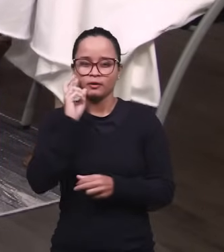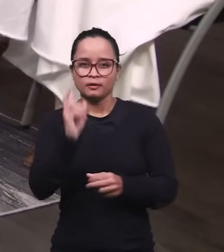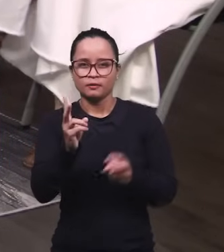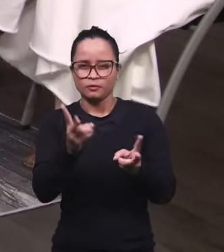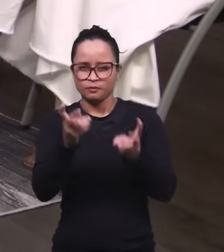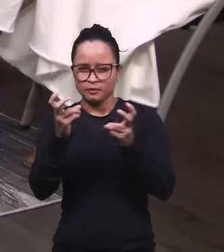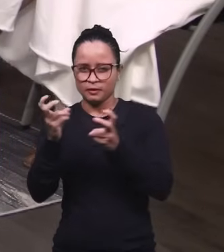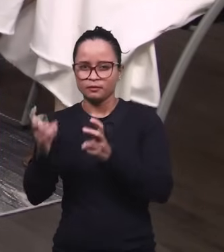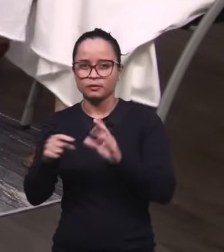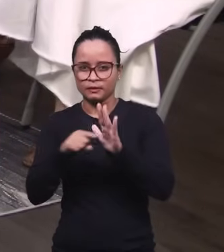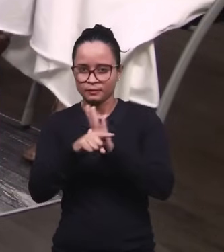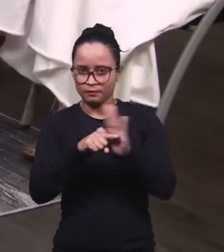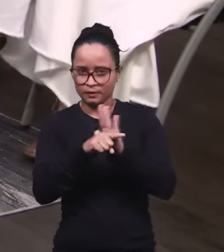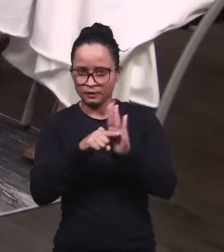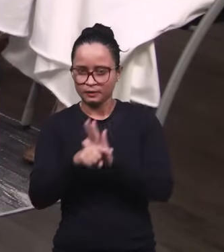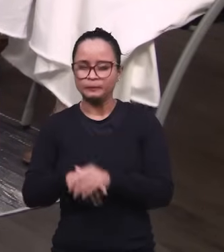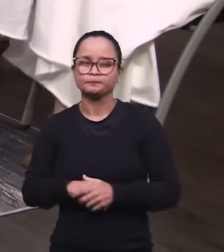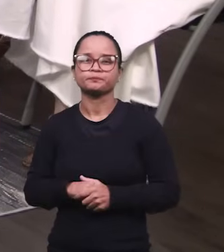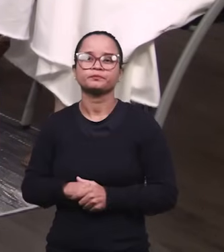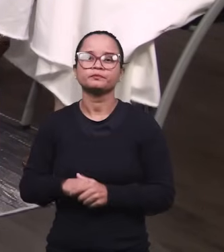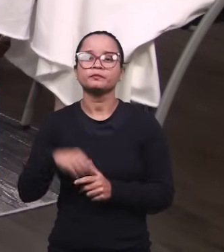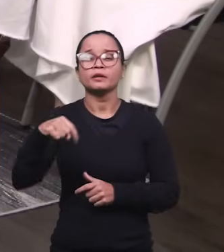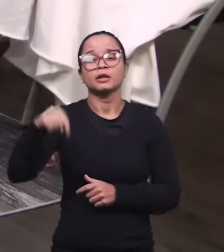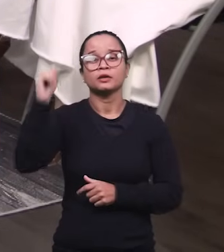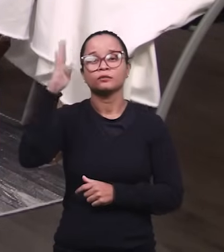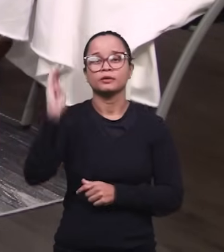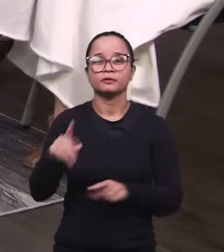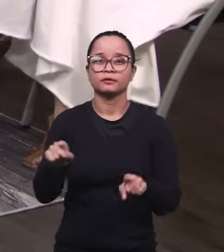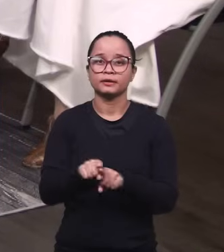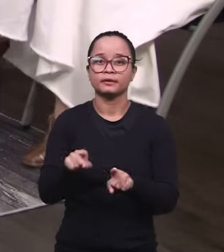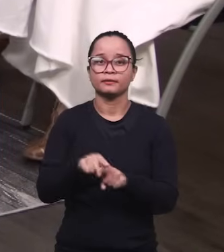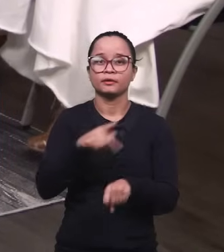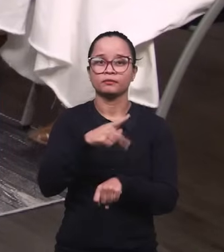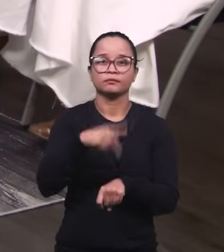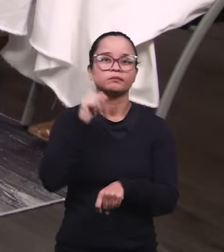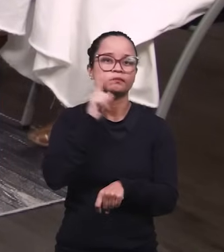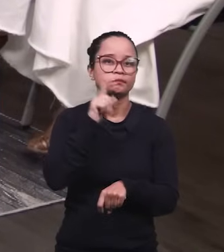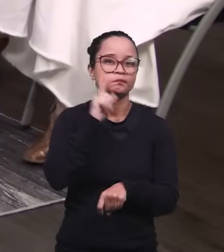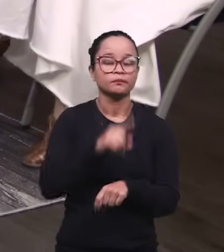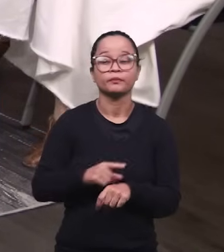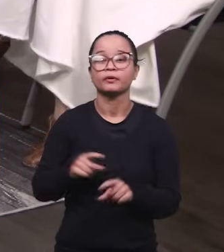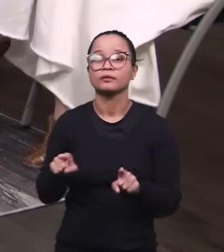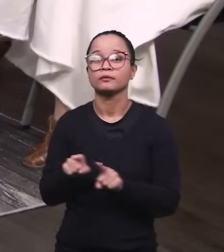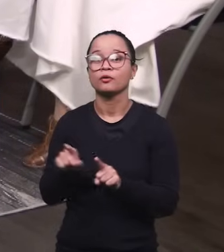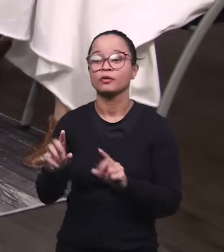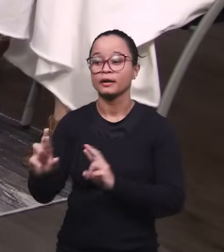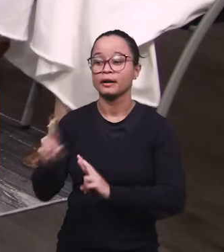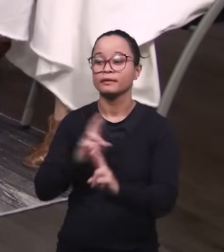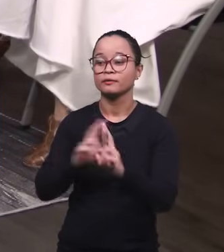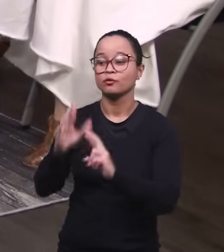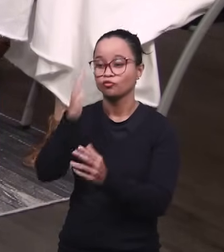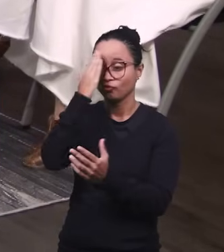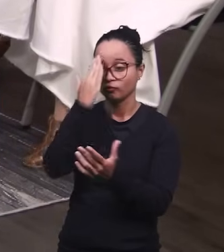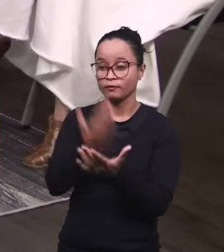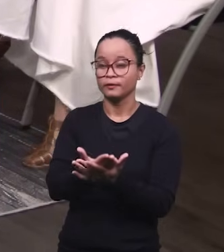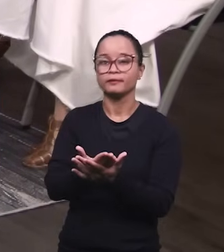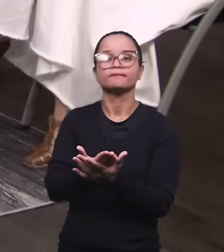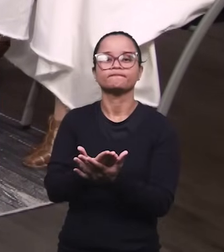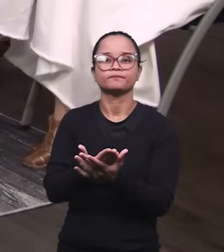visto nas pesquisas, tanto do Brasil quanto nos Estados Unidos, é a relação de confiança da